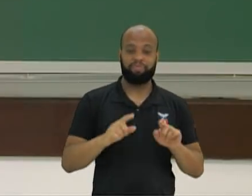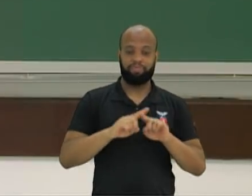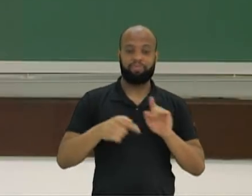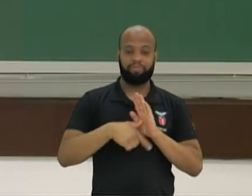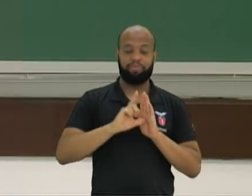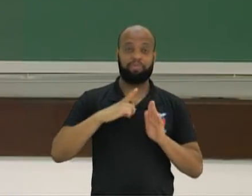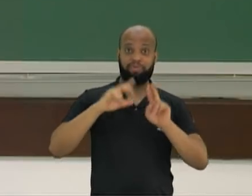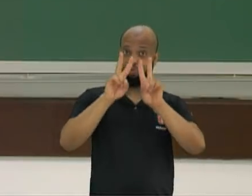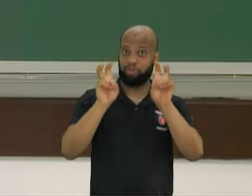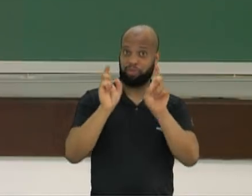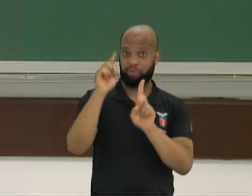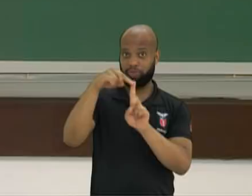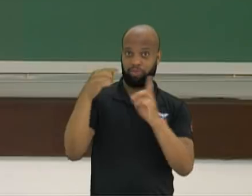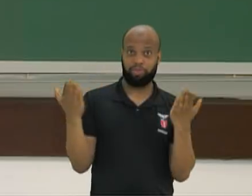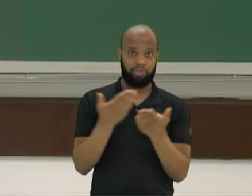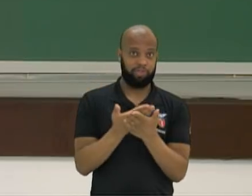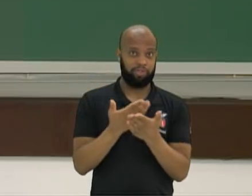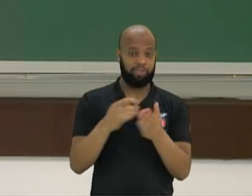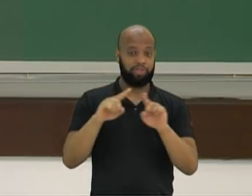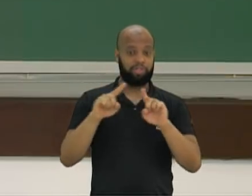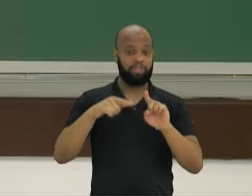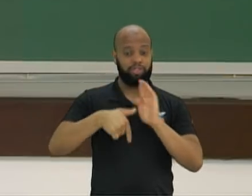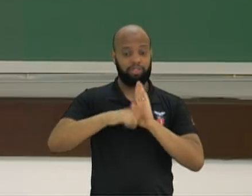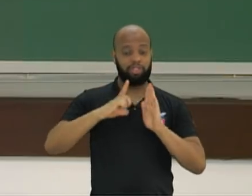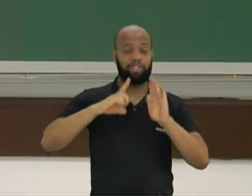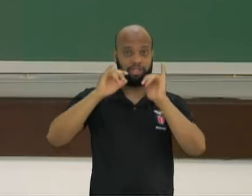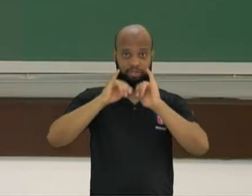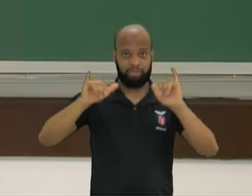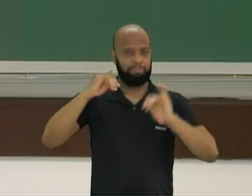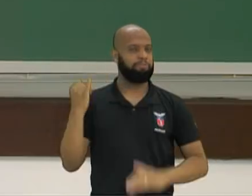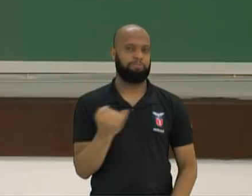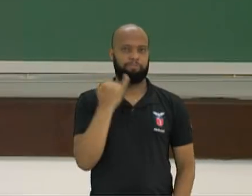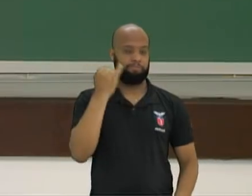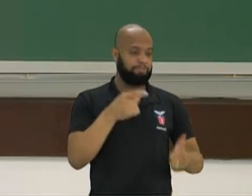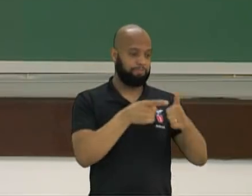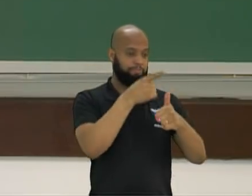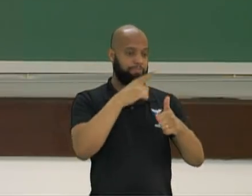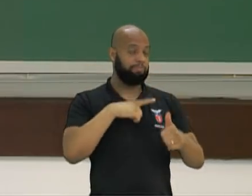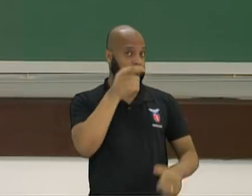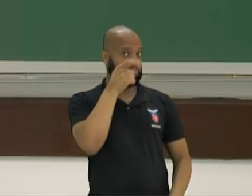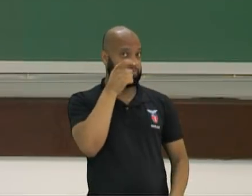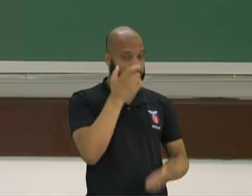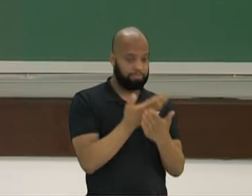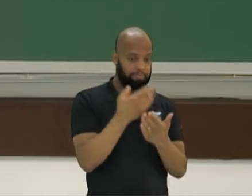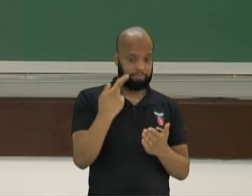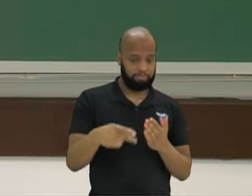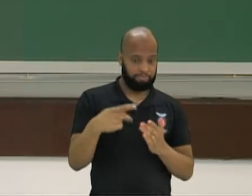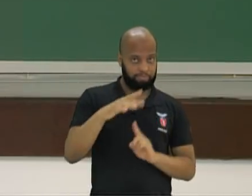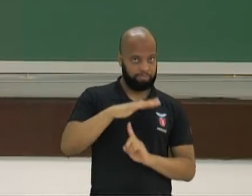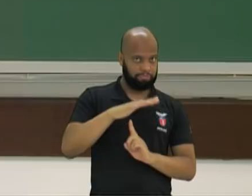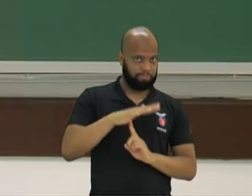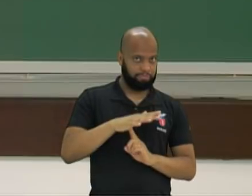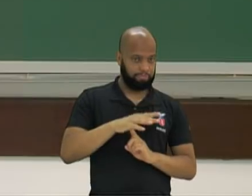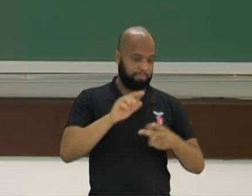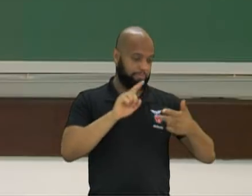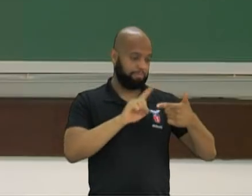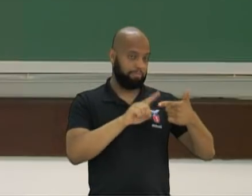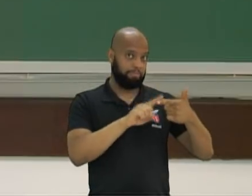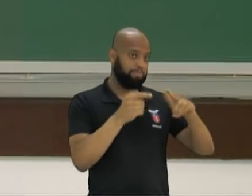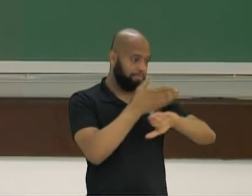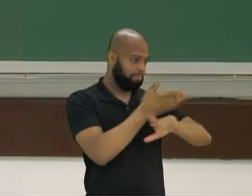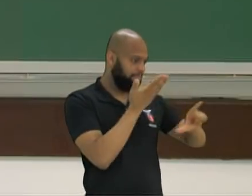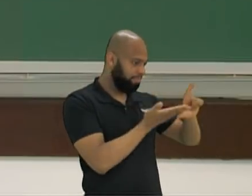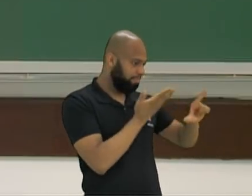do tema e dos objetivos da aula de hoje, vamos aos recados importantes. Primeiro, assista às aulas Paraná. Segundo, acesse o Google